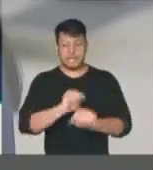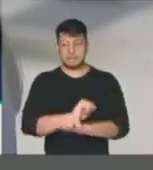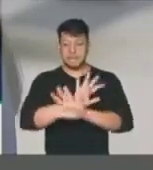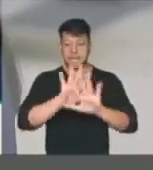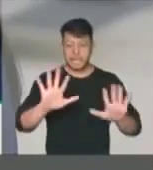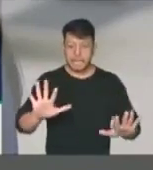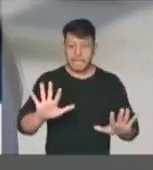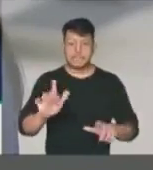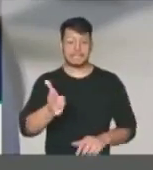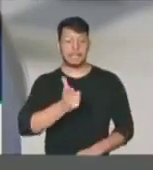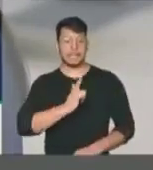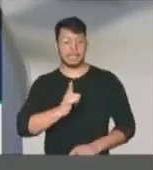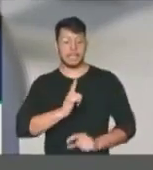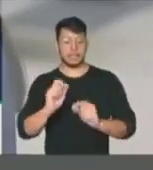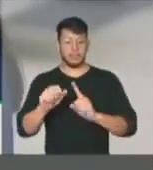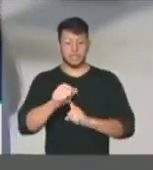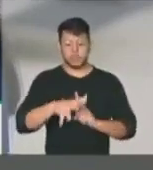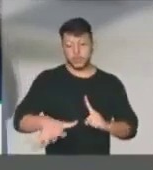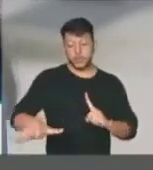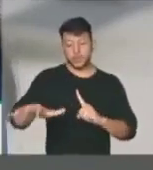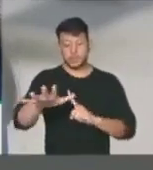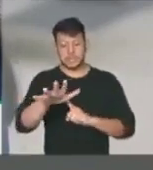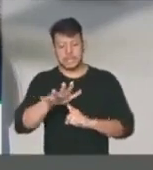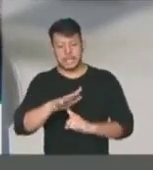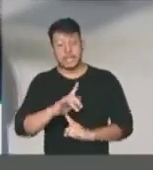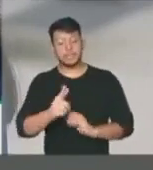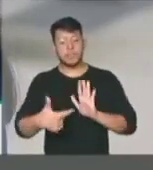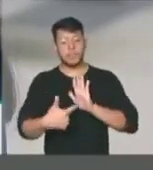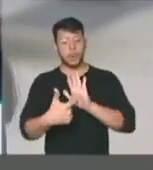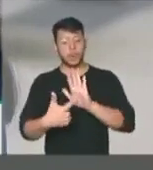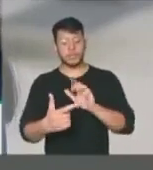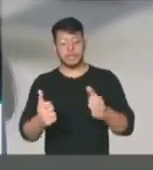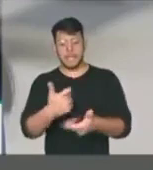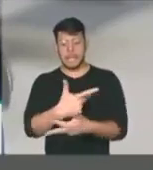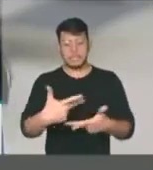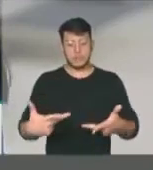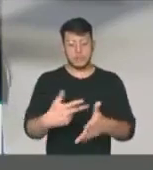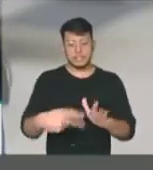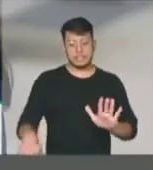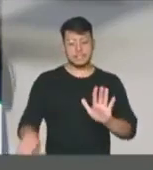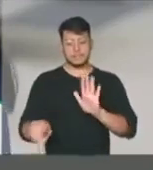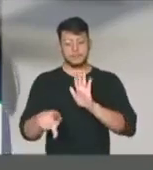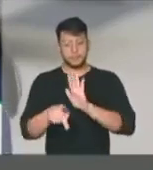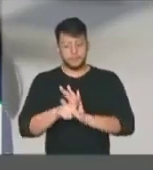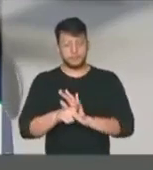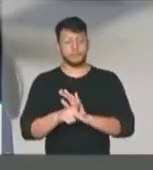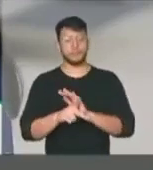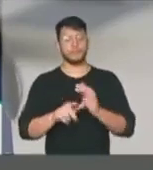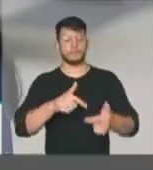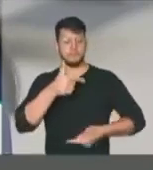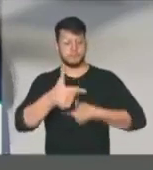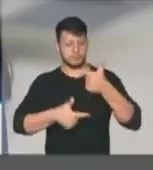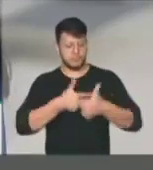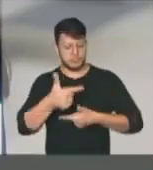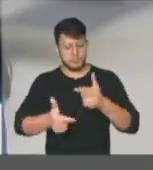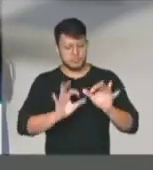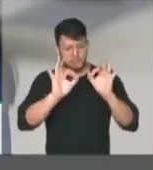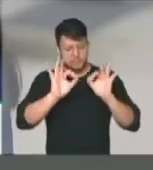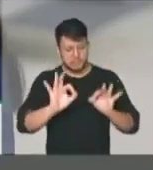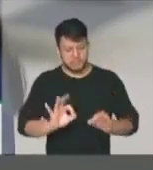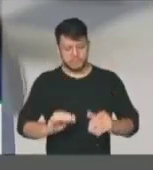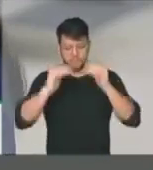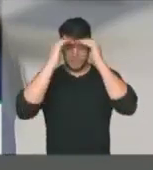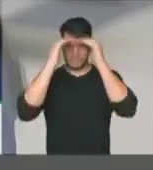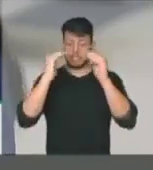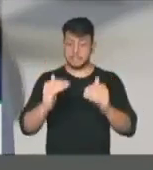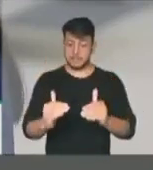a trazer à sociedade, à comunidade, o que o poder público tem trabalhado com coerência, com